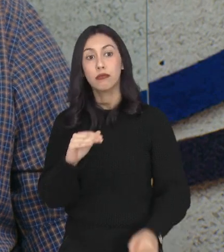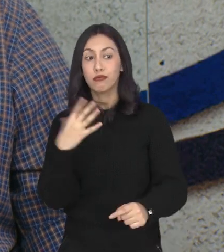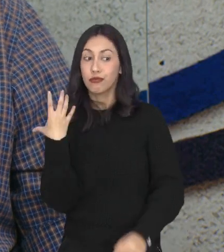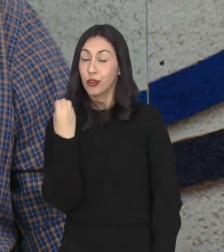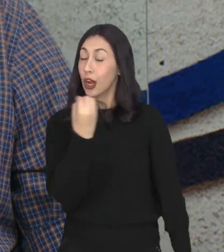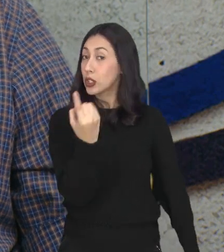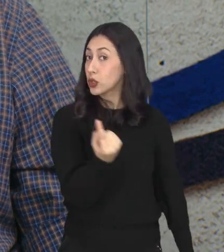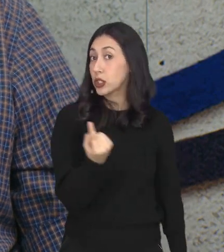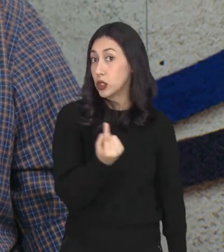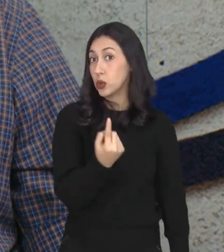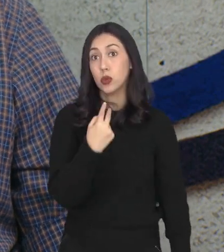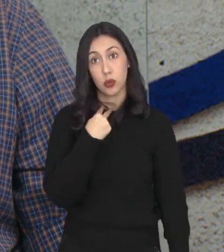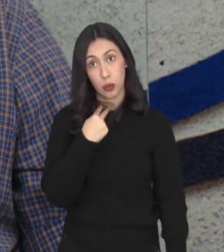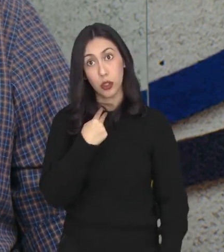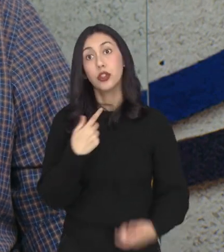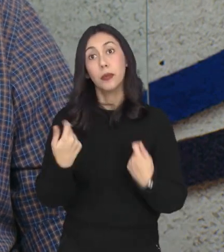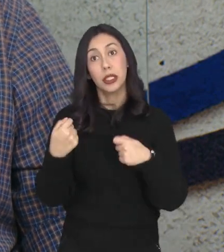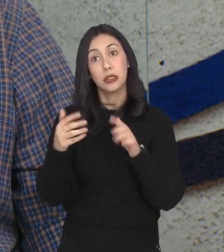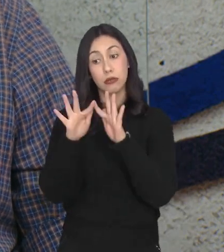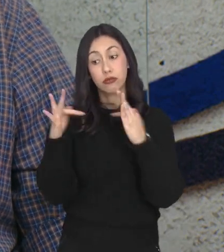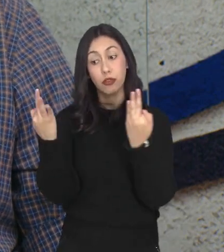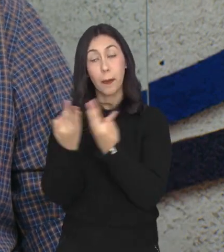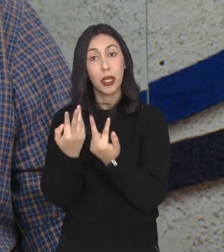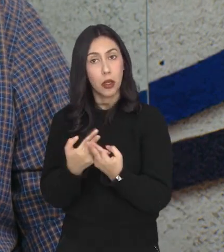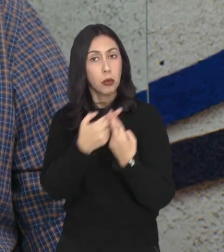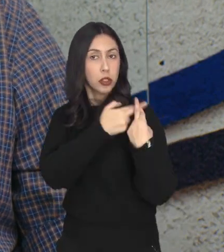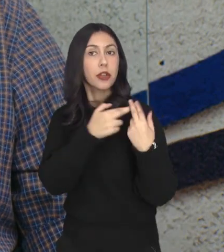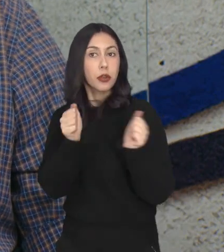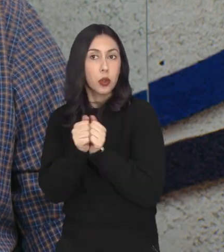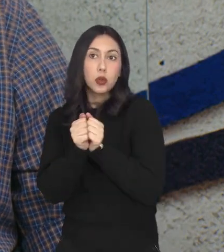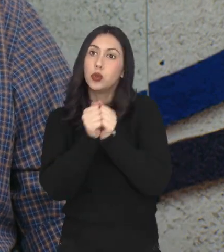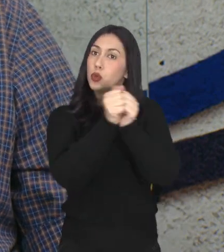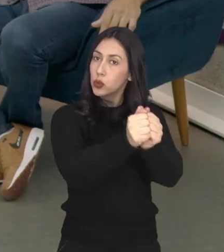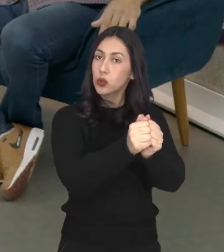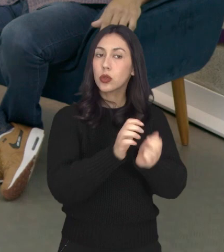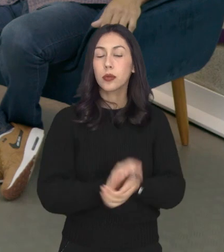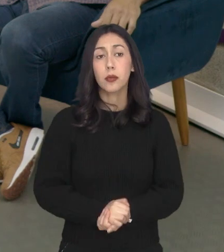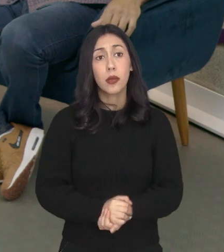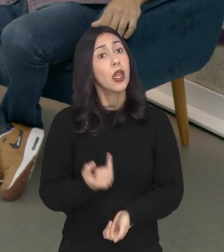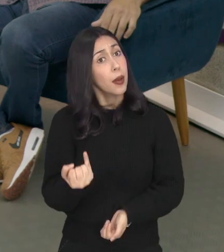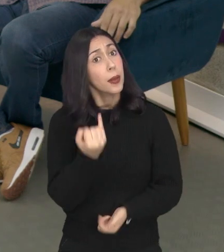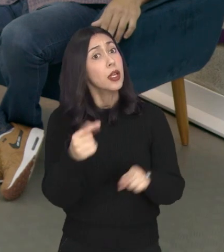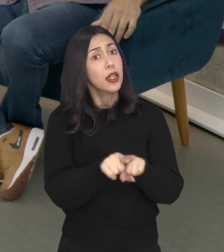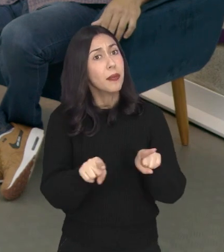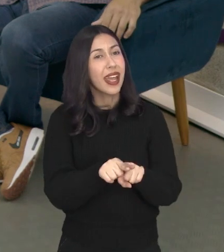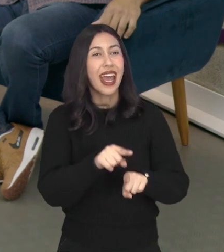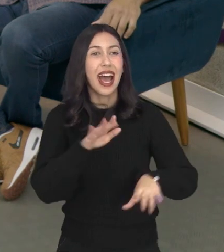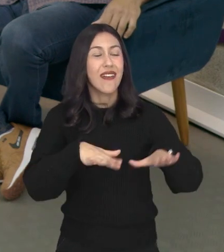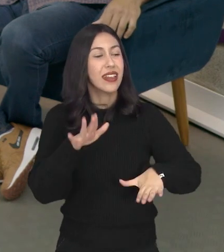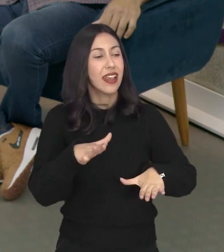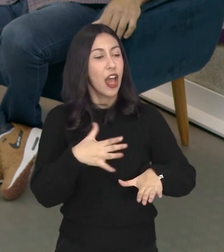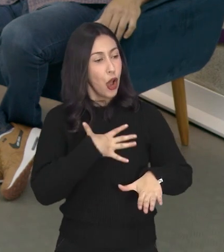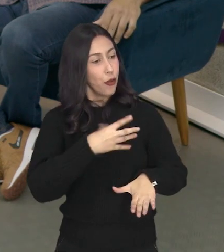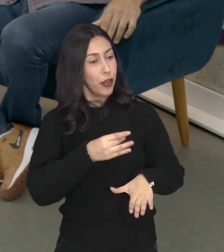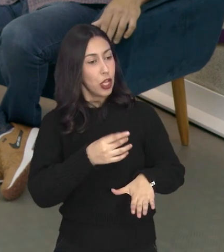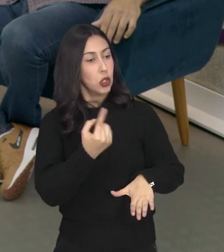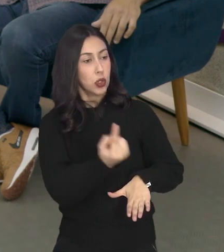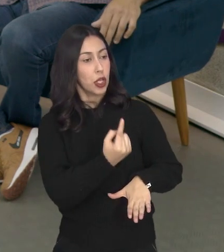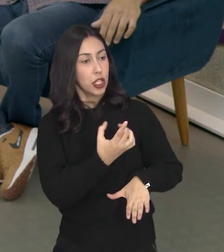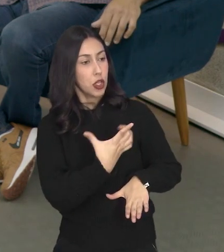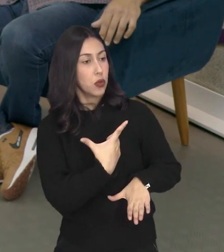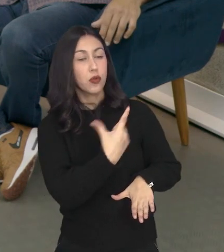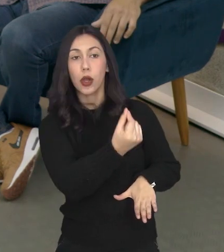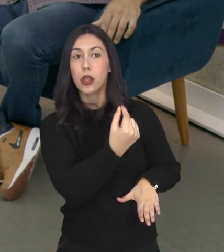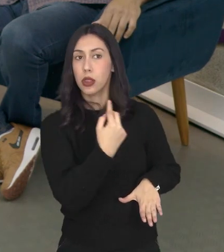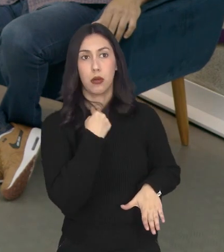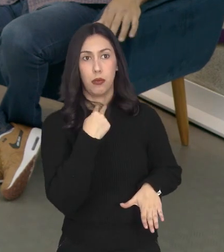certa idade, o pai e a mãe tem que estar junto do menino. É importante saber disso até para não deixar seu filho ir